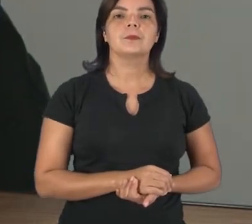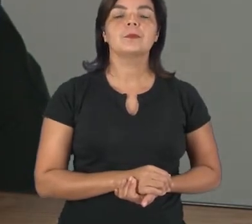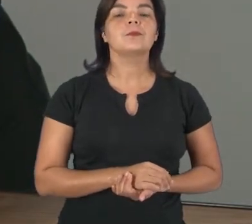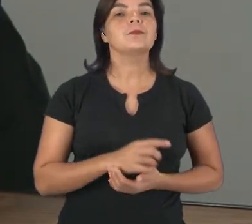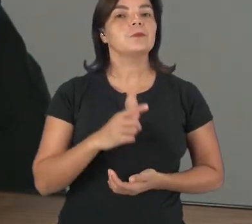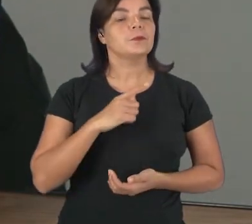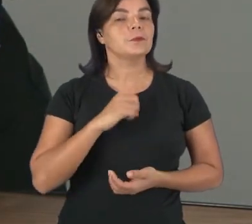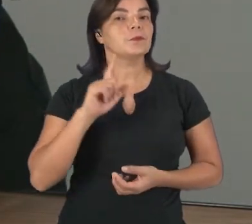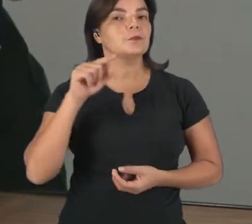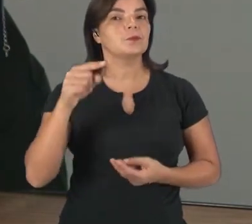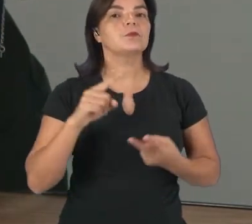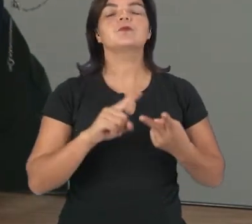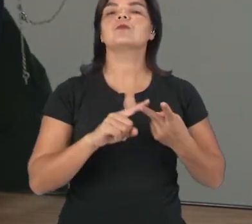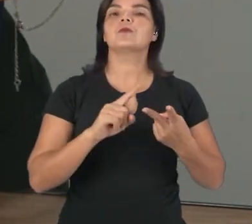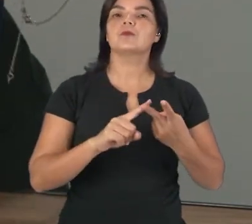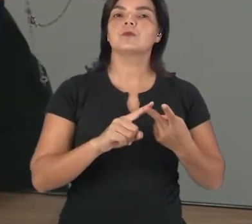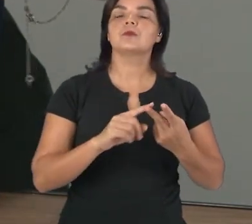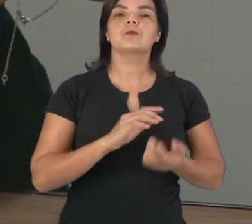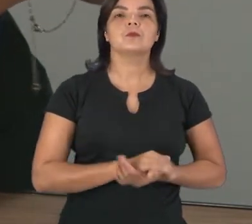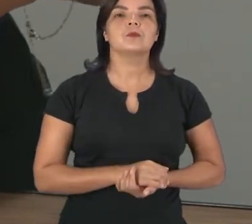Certo? Nós temos outros